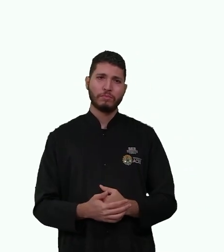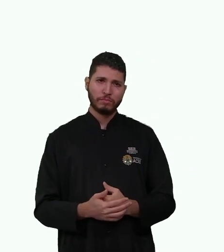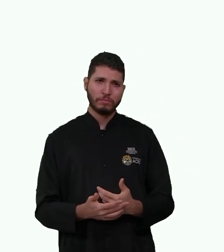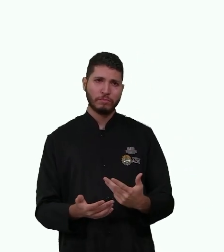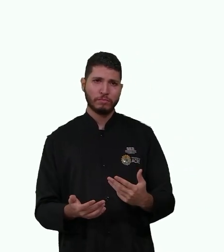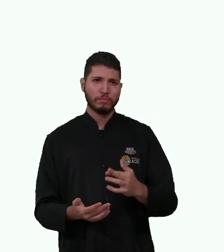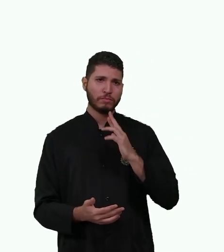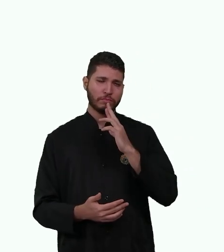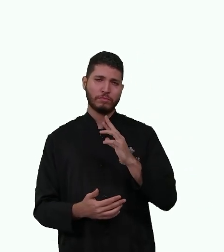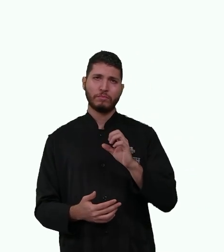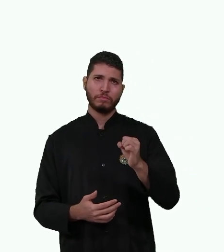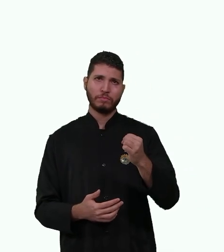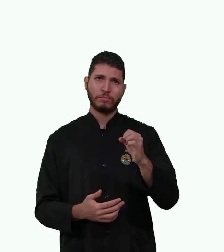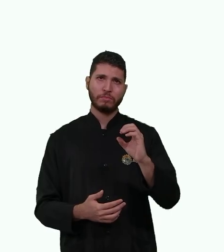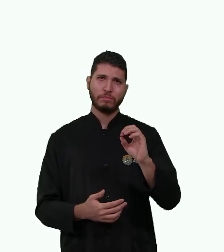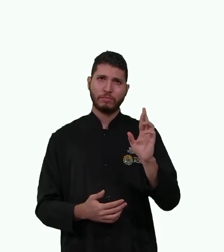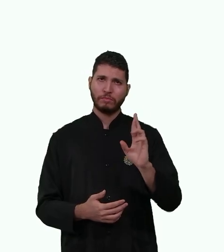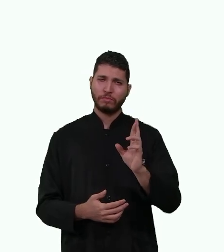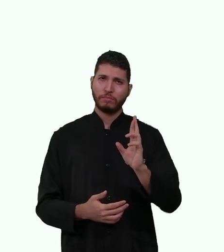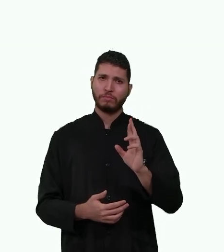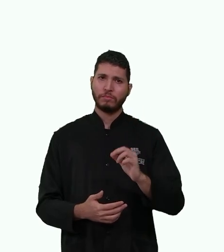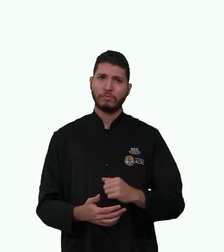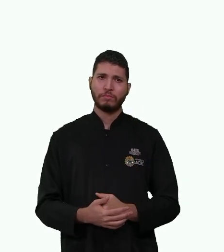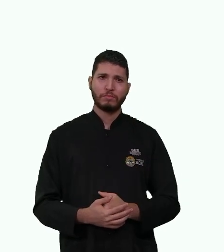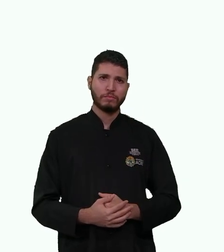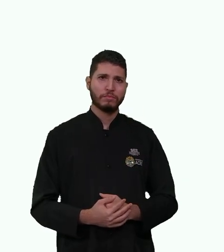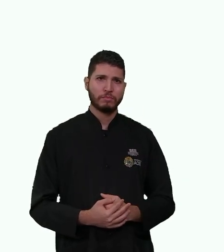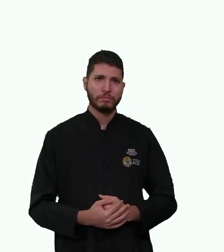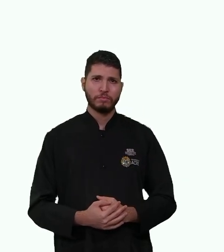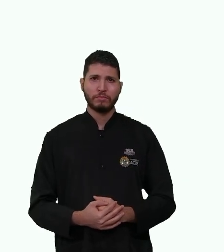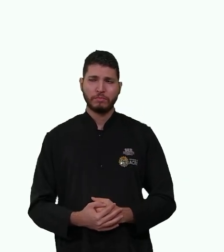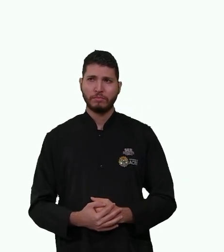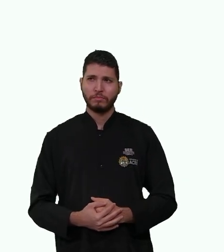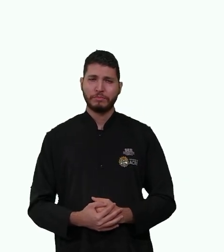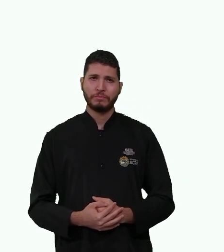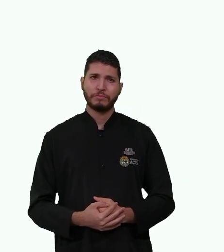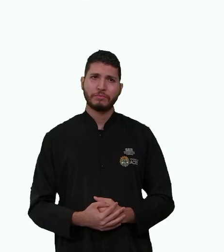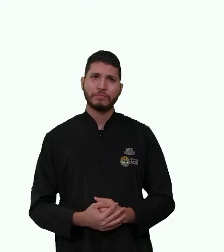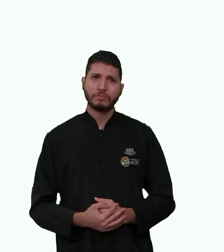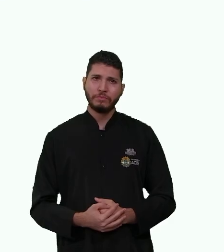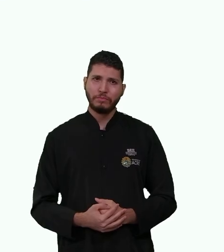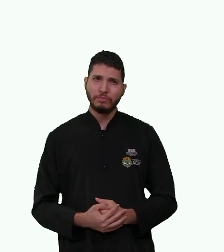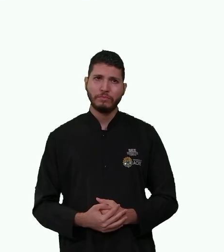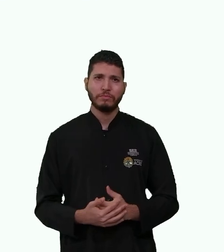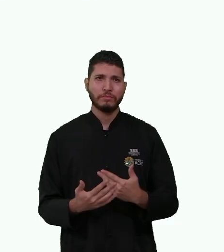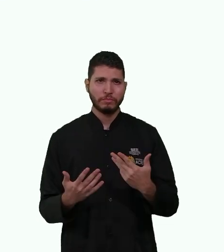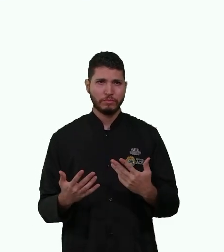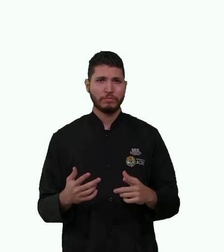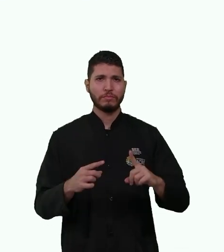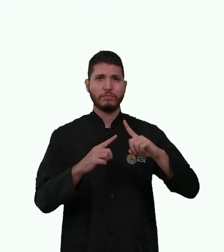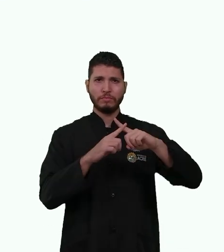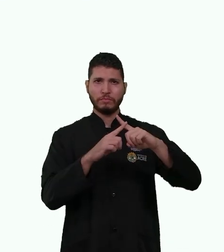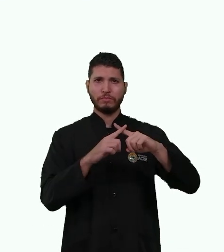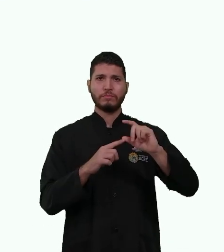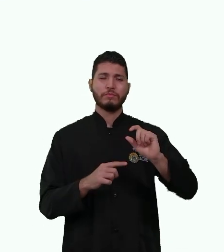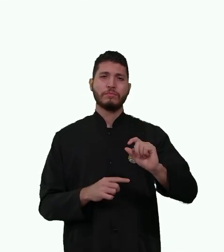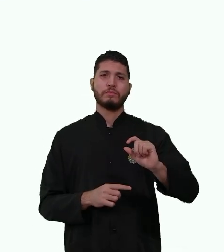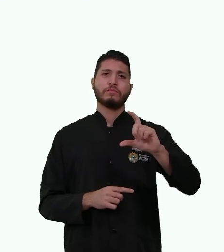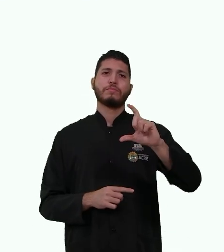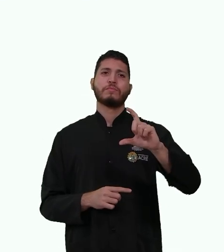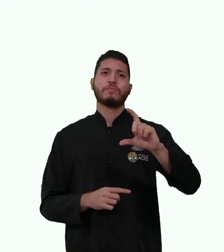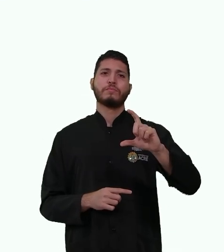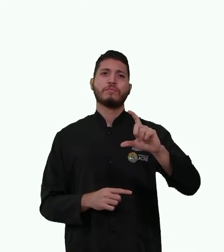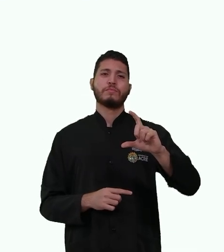R$80, beleza? Vamos lá. Então, aqui, ó, você tem o fator de multiplicação para um aumento. Eu